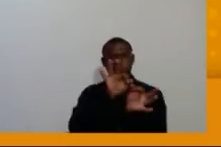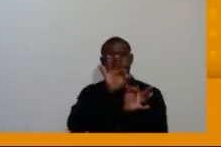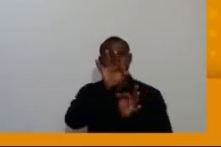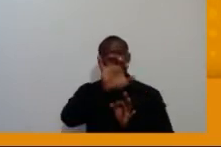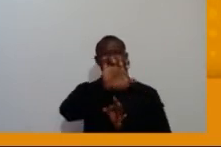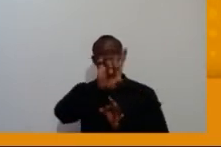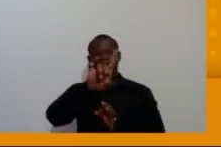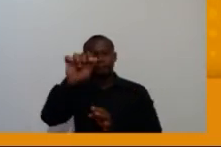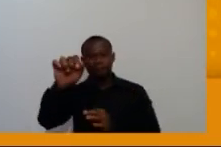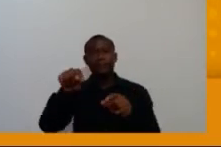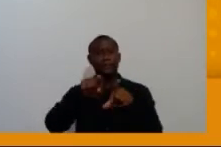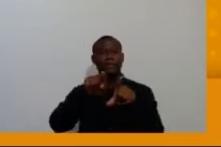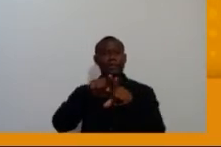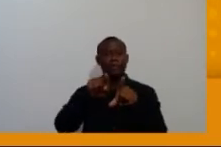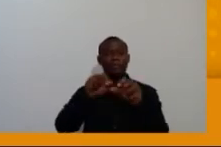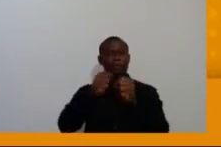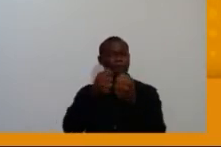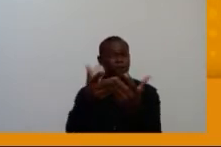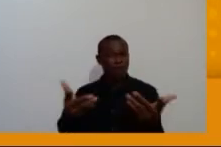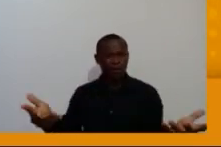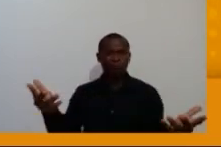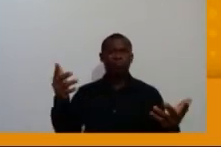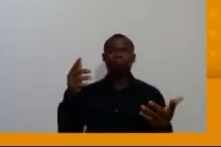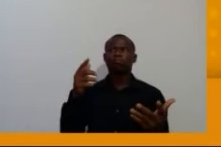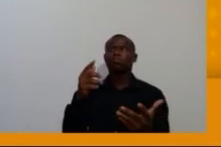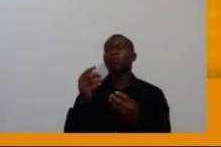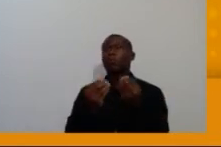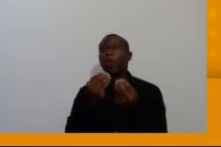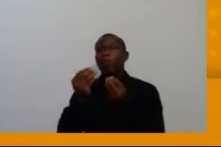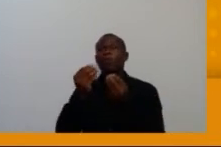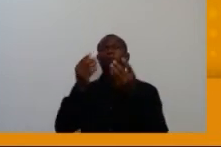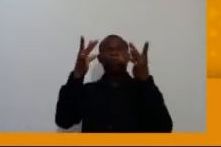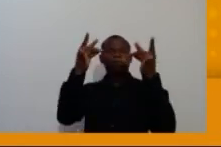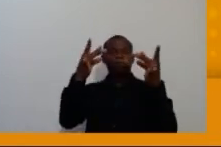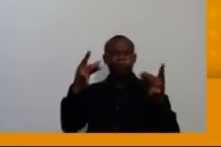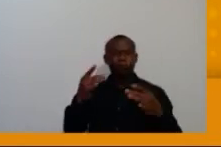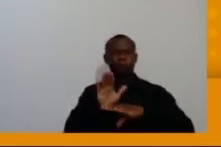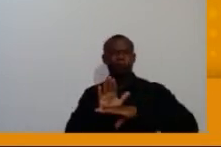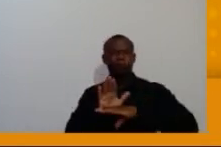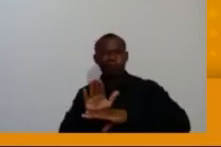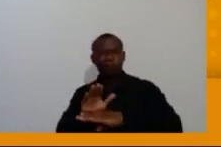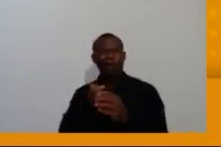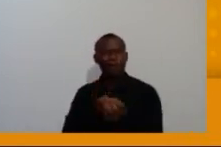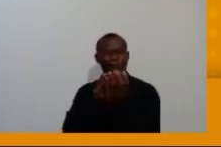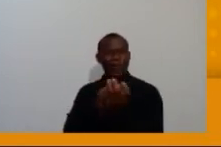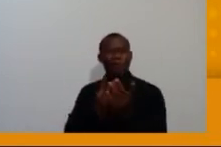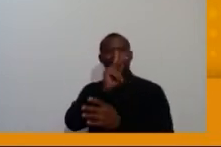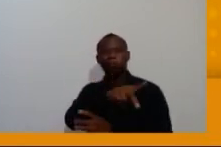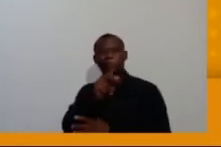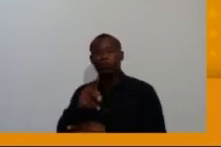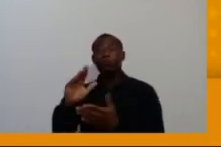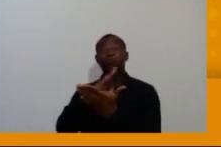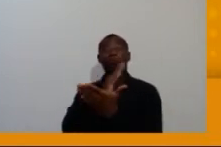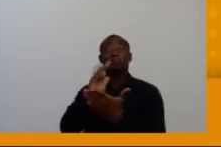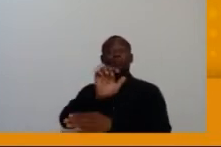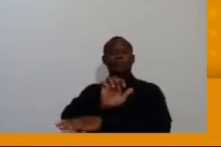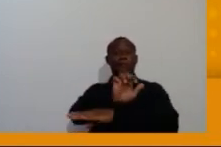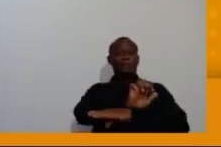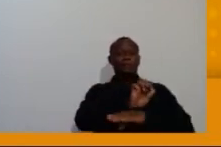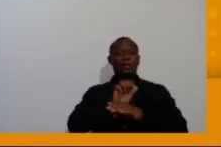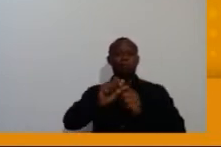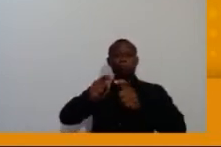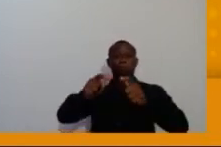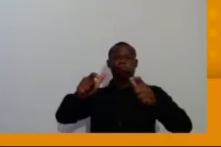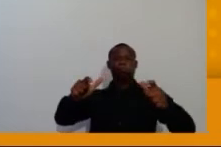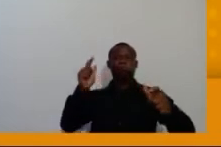de materiais, e de formação de professores. Em alguns estados houve uma adesão maior, em alguns dos